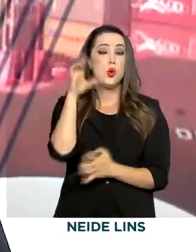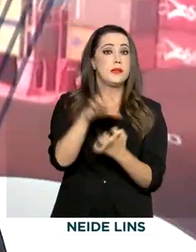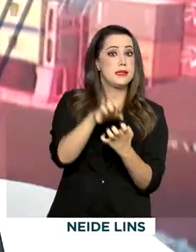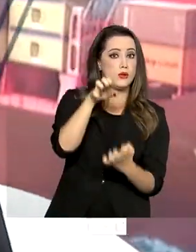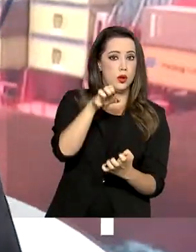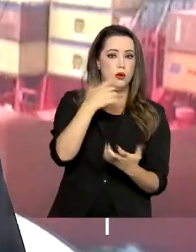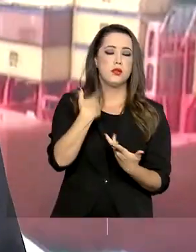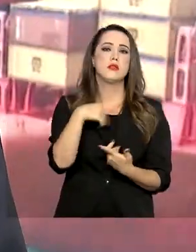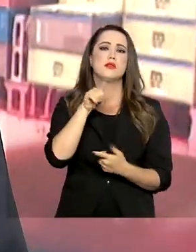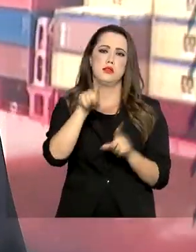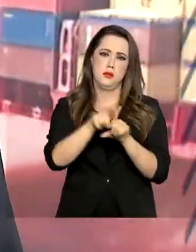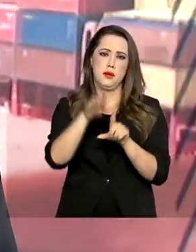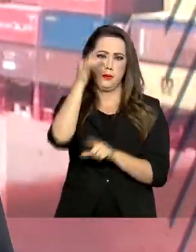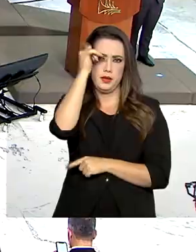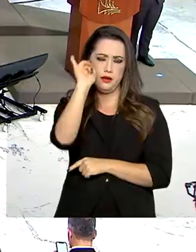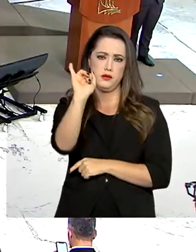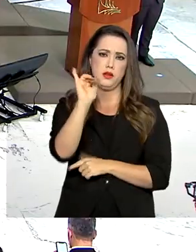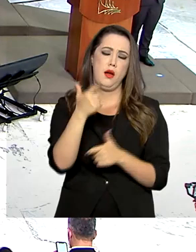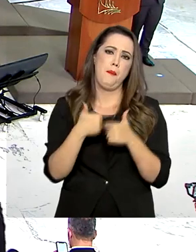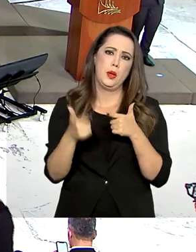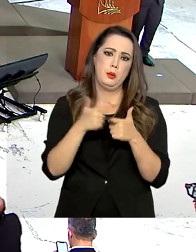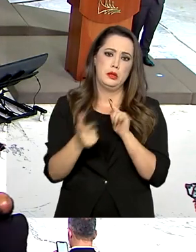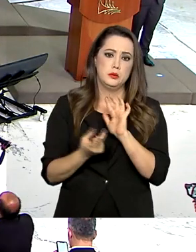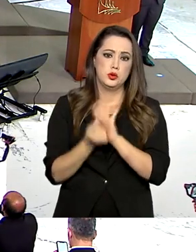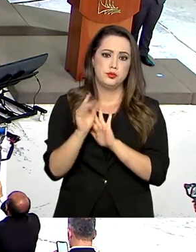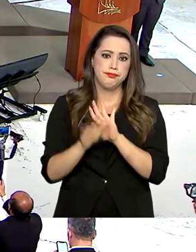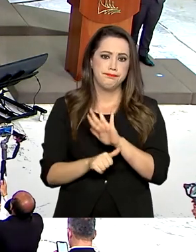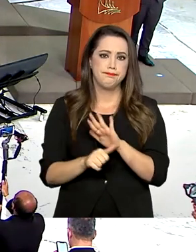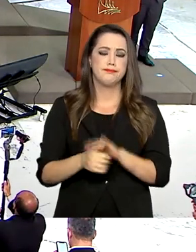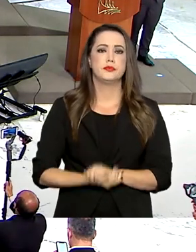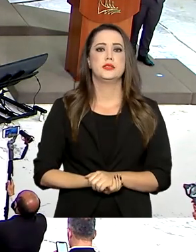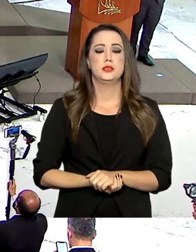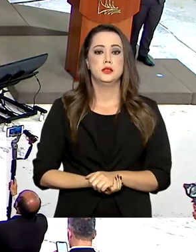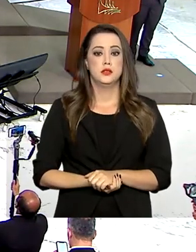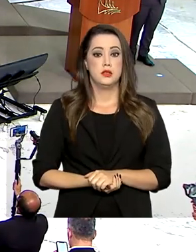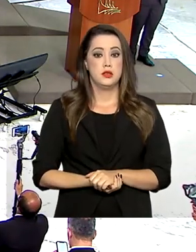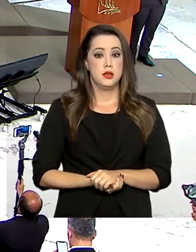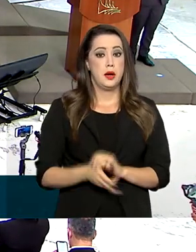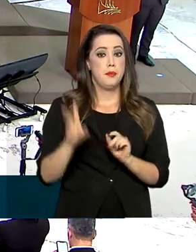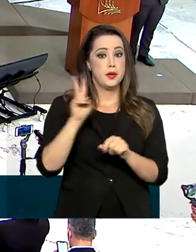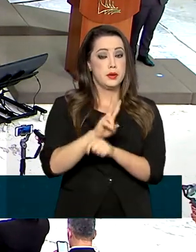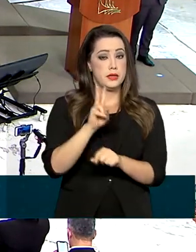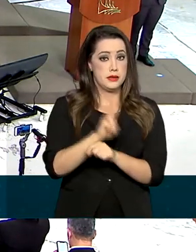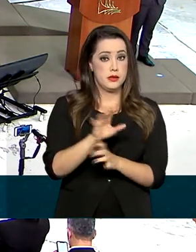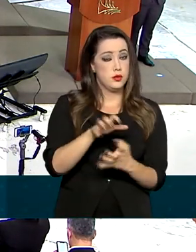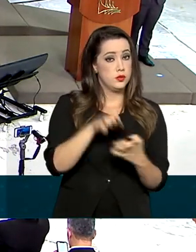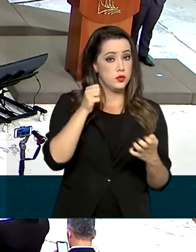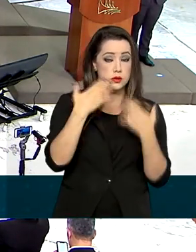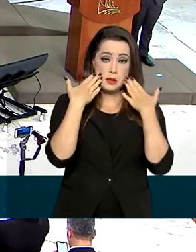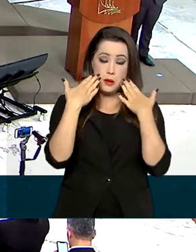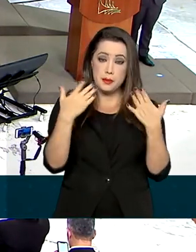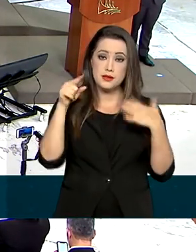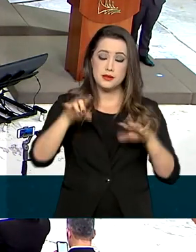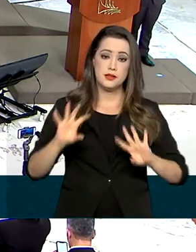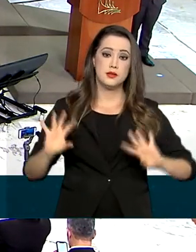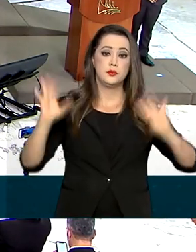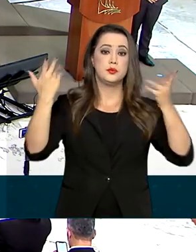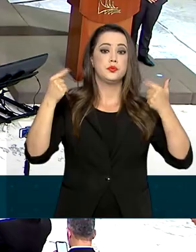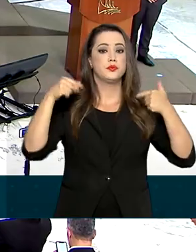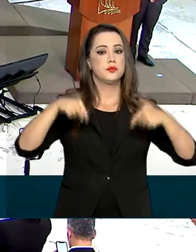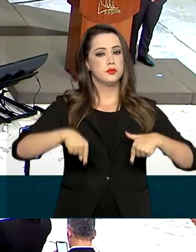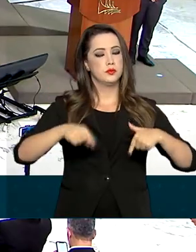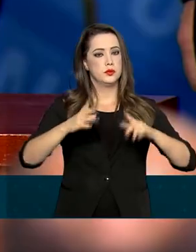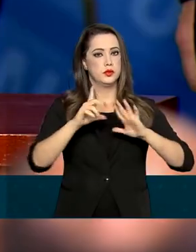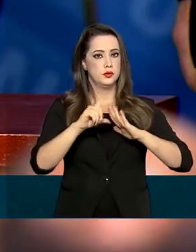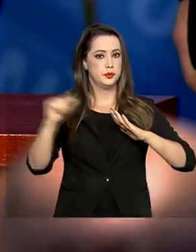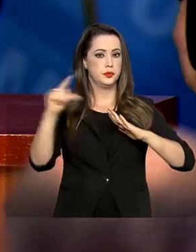evitar golpes financeiros. O plano para a proteção dos idosos foi apresentado nessa cerimônia aqui no Palácio do